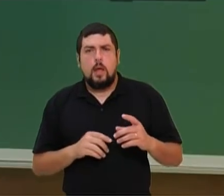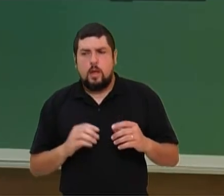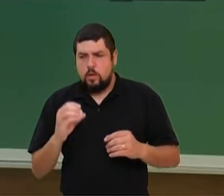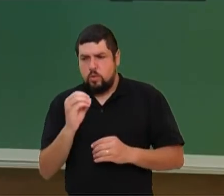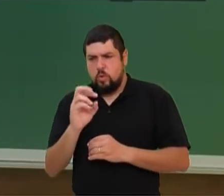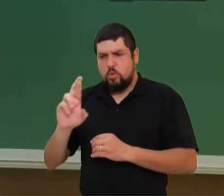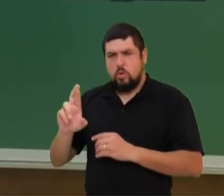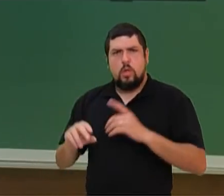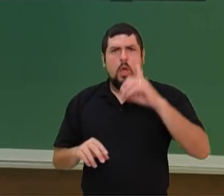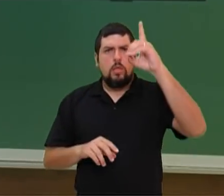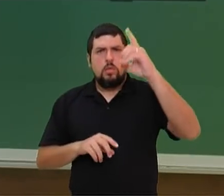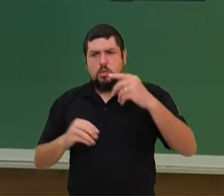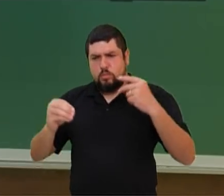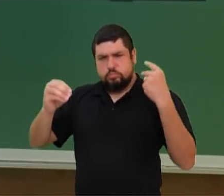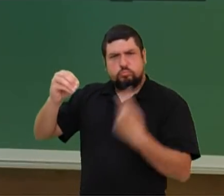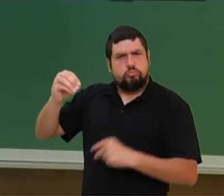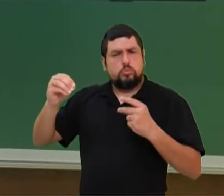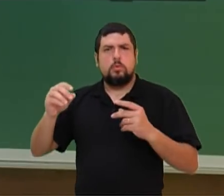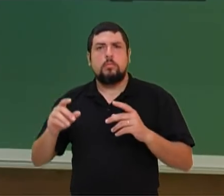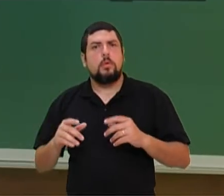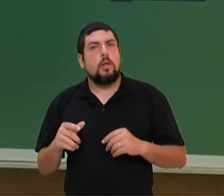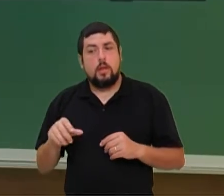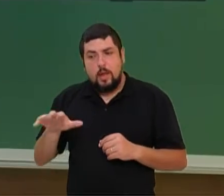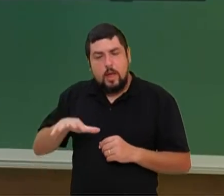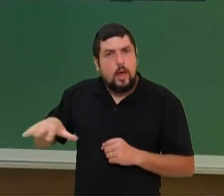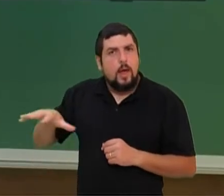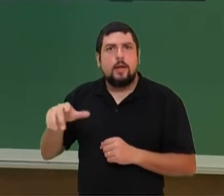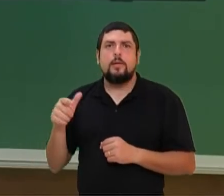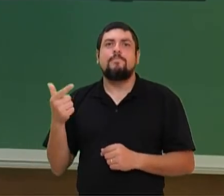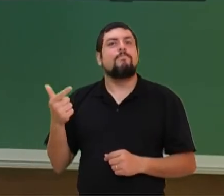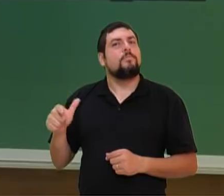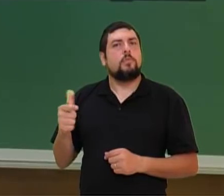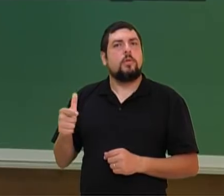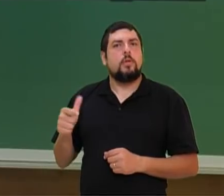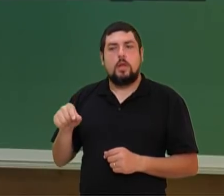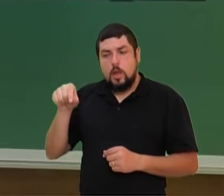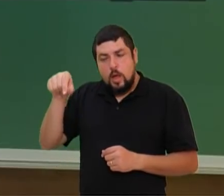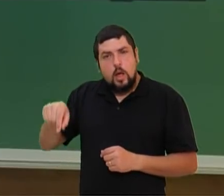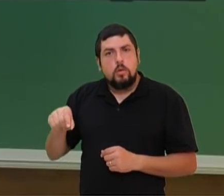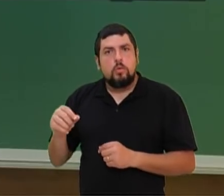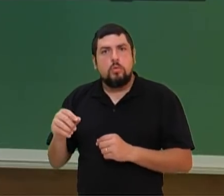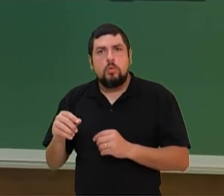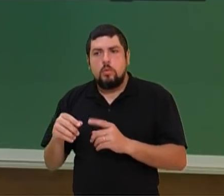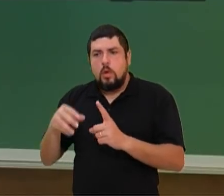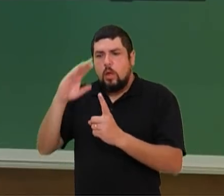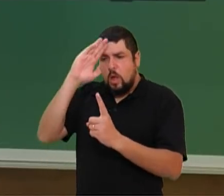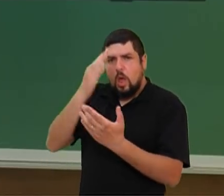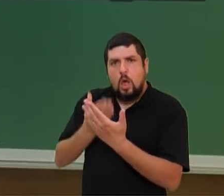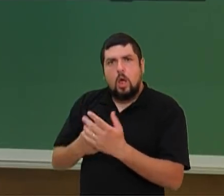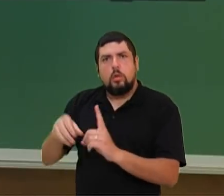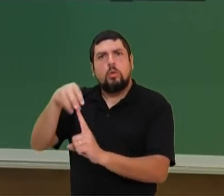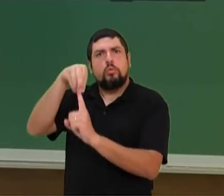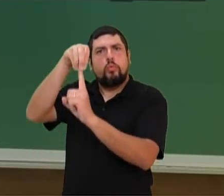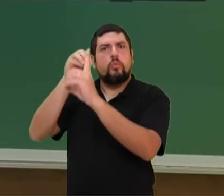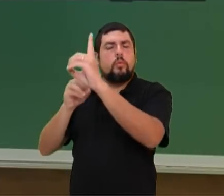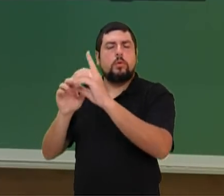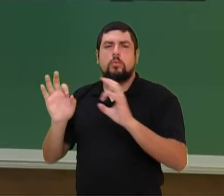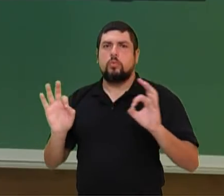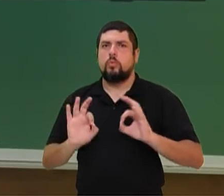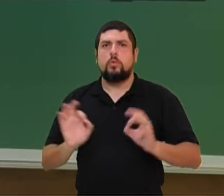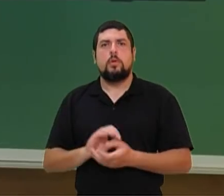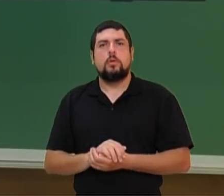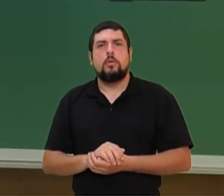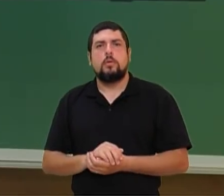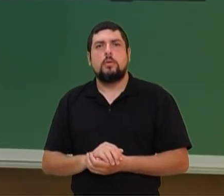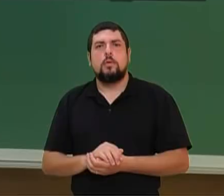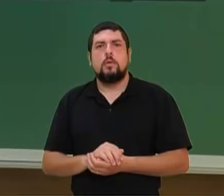homem diante do pecado. Como eu falei para vocês, né? Não existe a concepção certa de Deus no Oriente. No Oriente, o homem